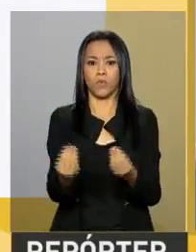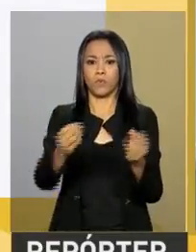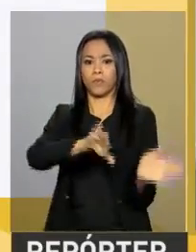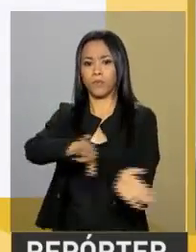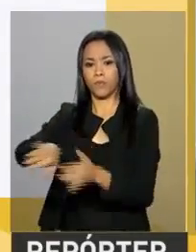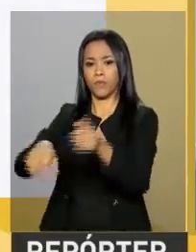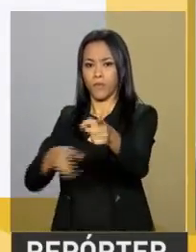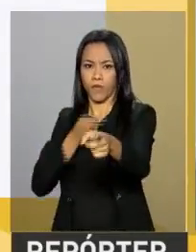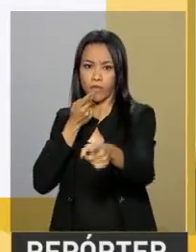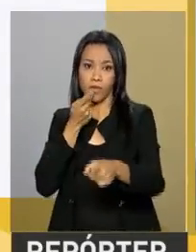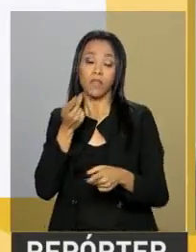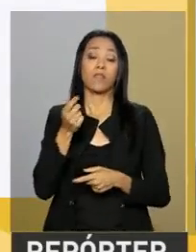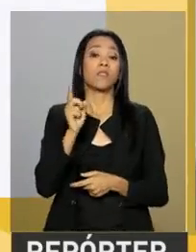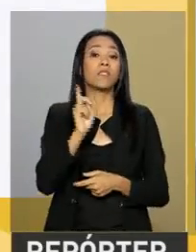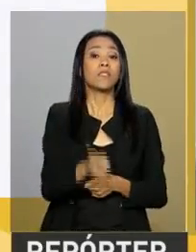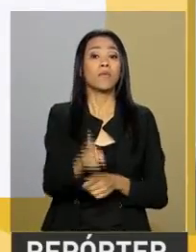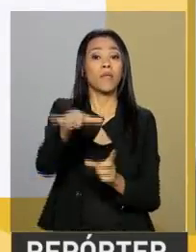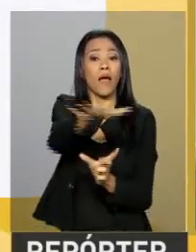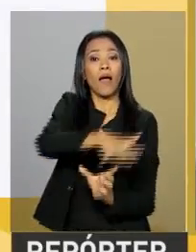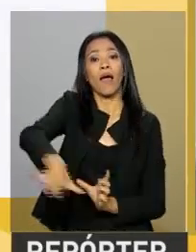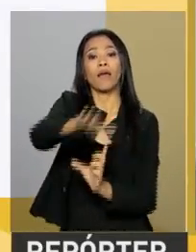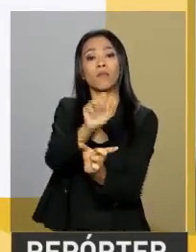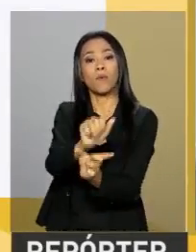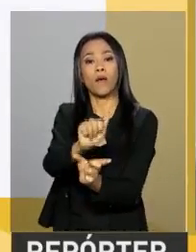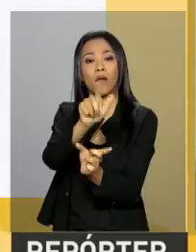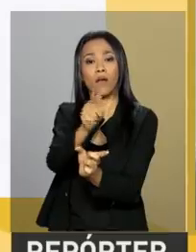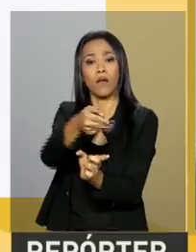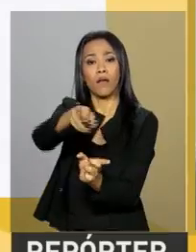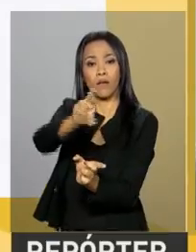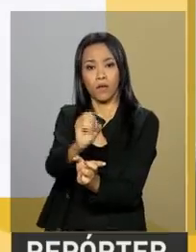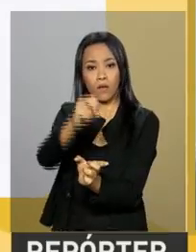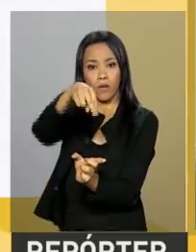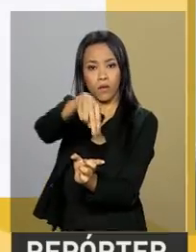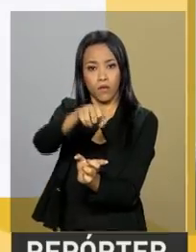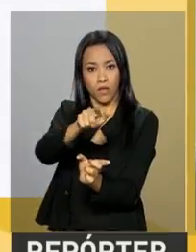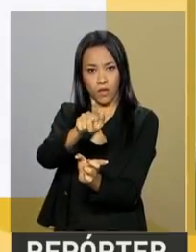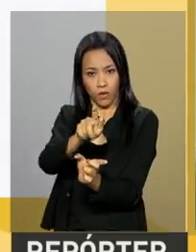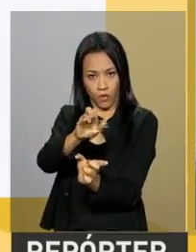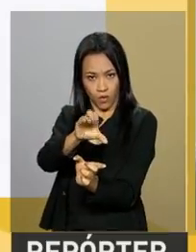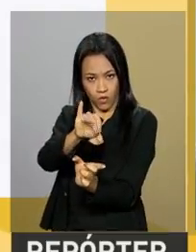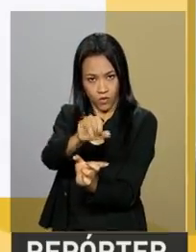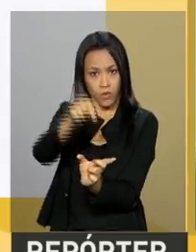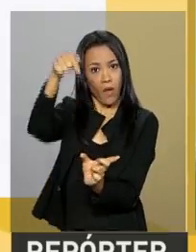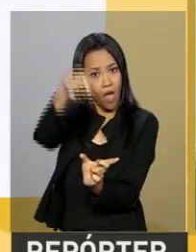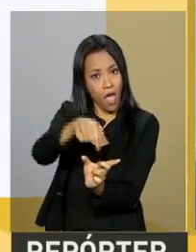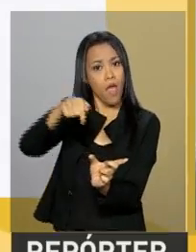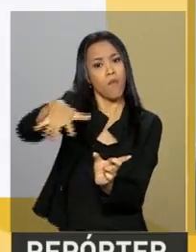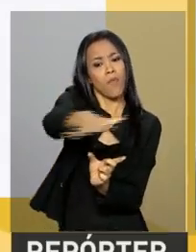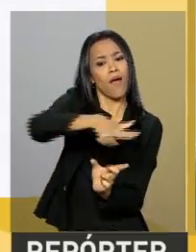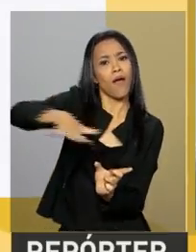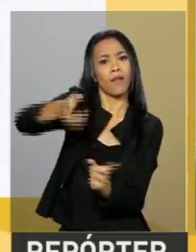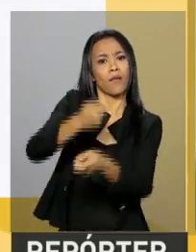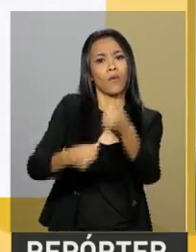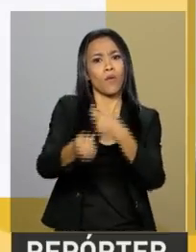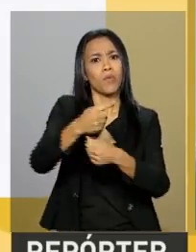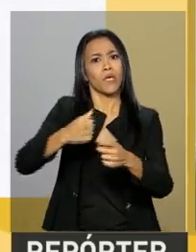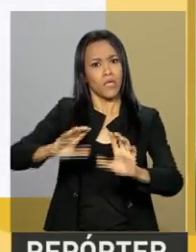agronegócio sempre é a parte da economia que mais tem crescido nos últimos anos. E o crescimento de